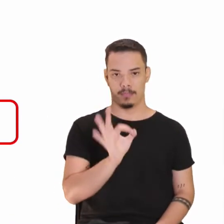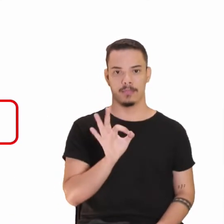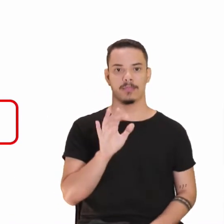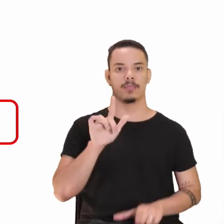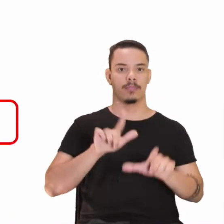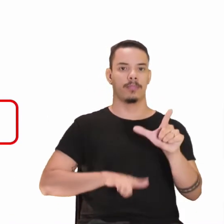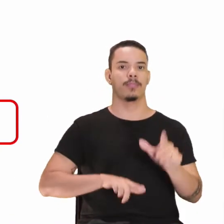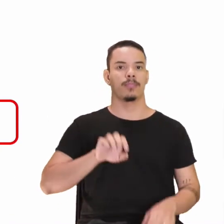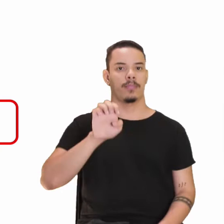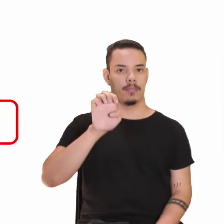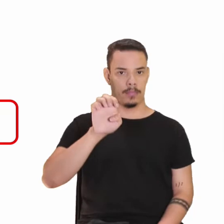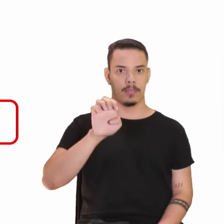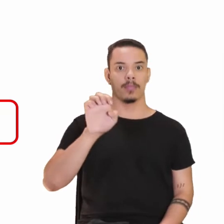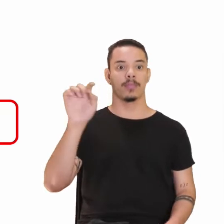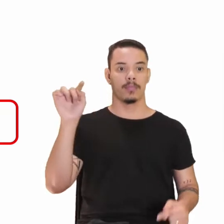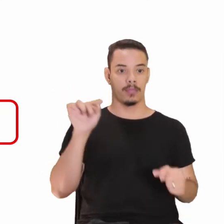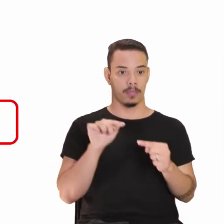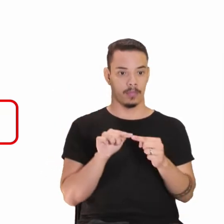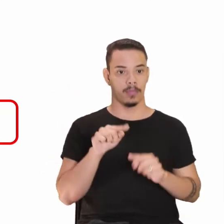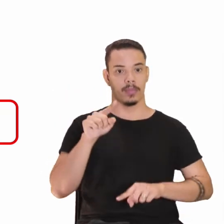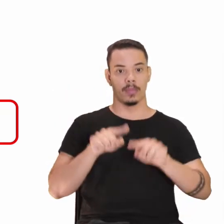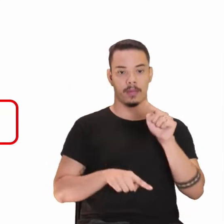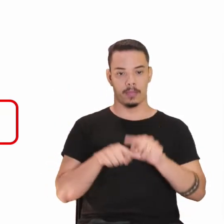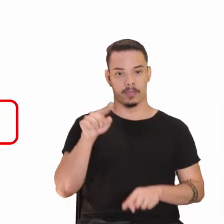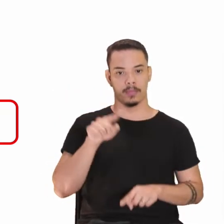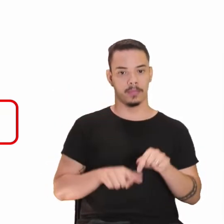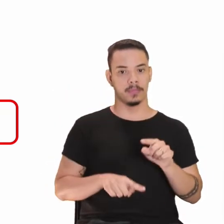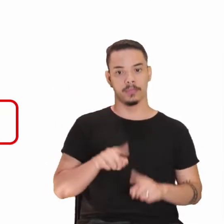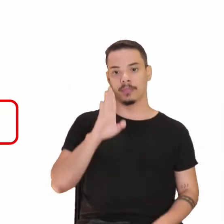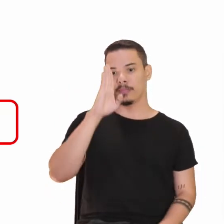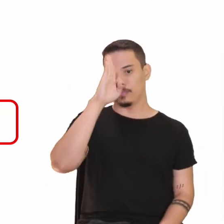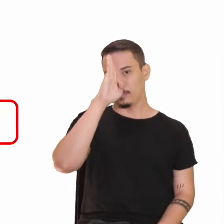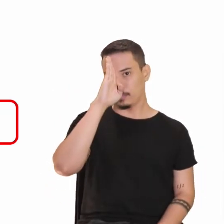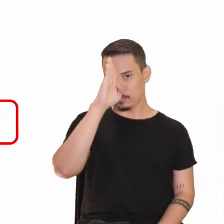letra E, o nosso gabarito. Os elementos